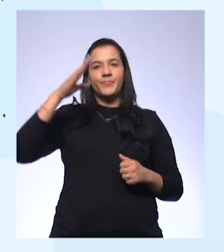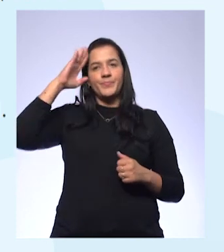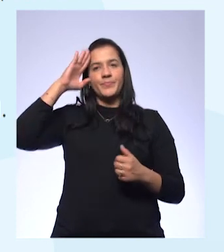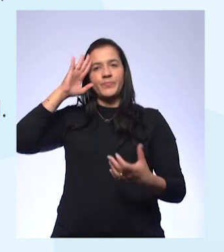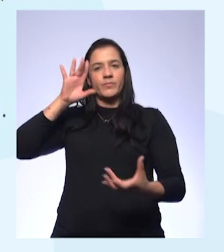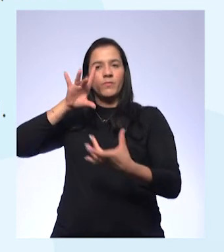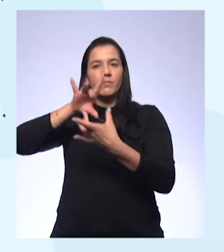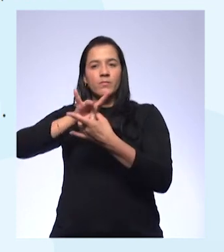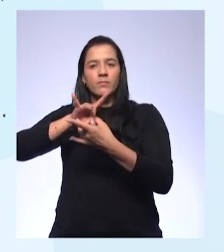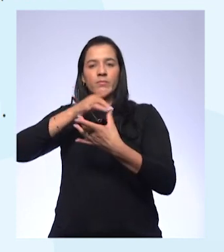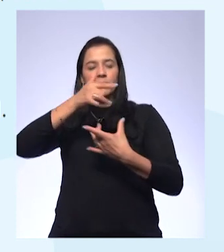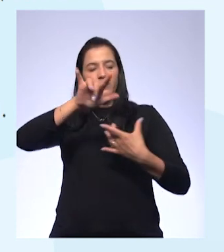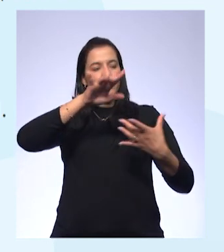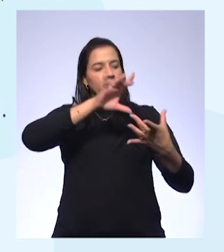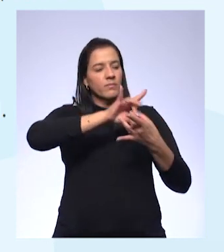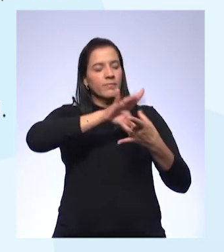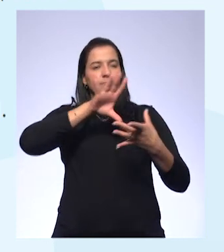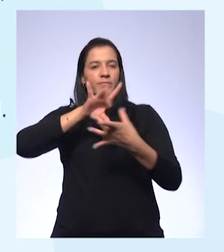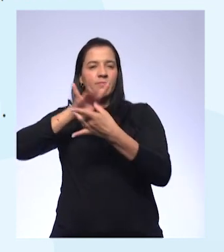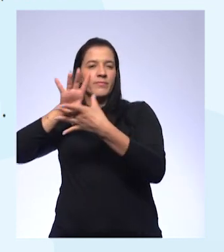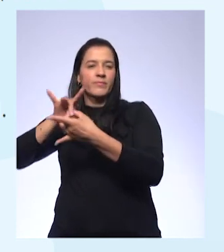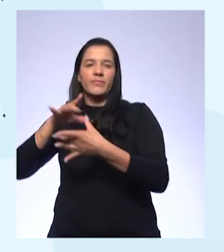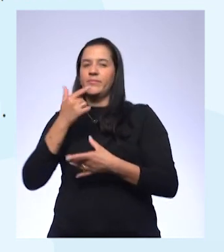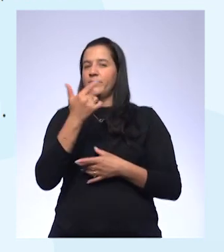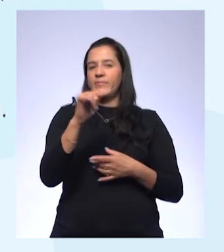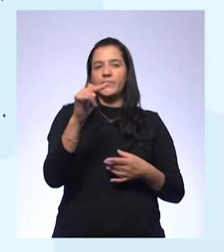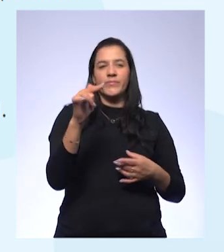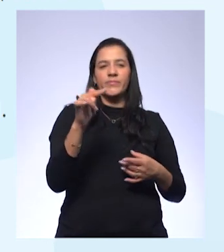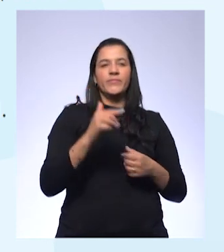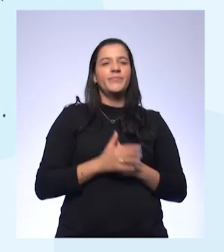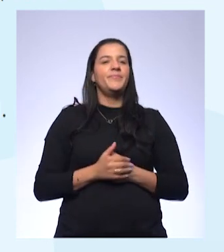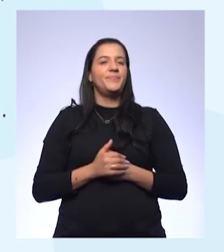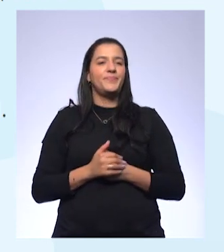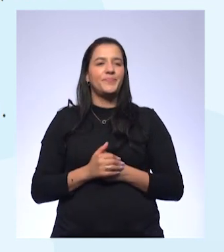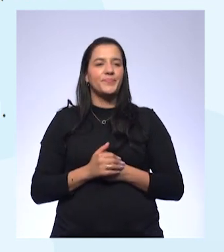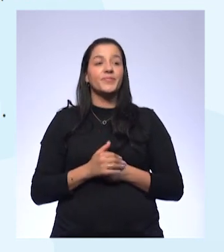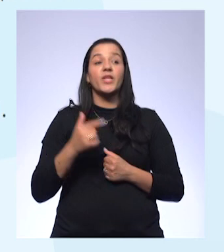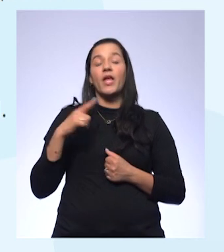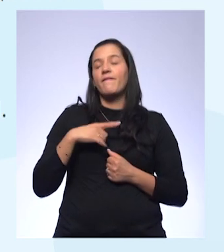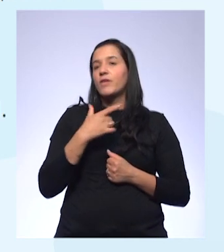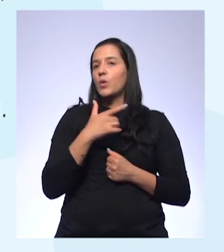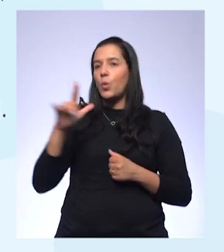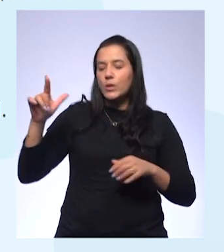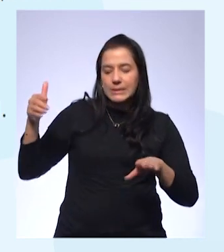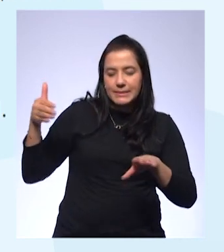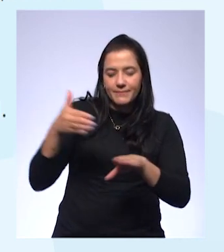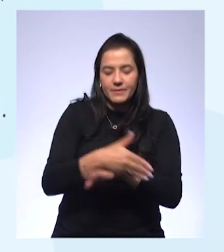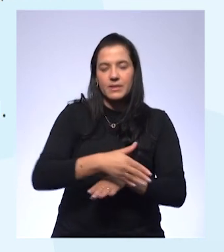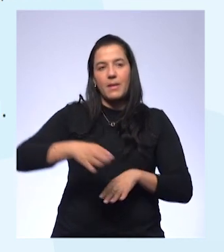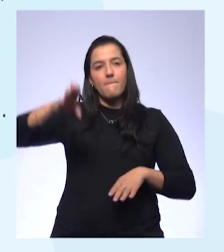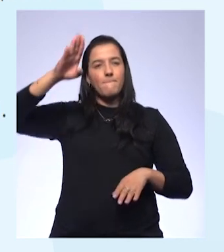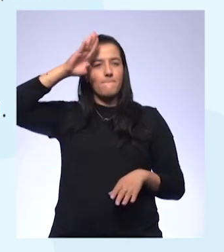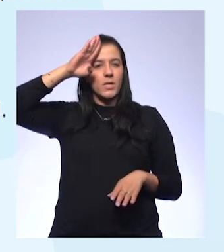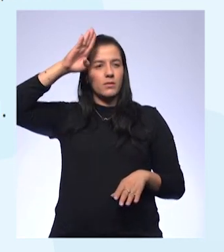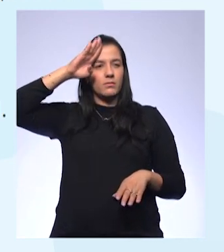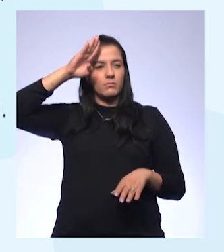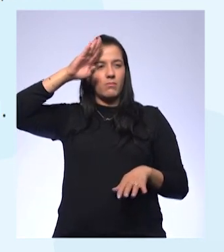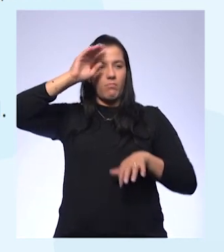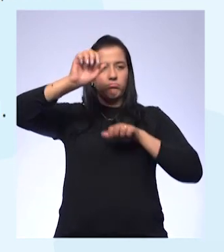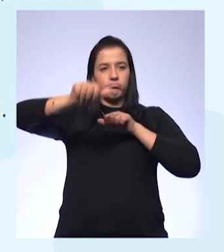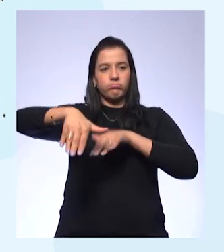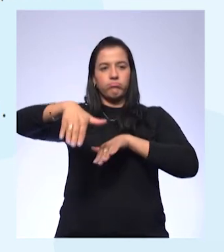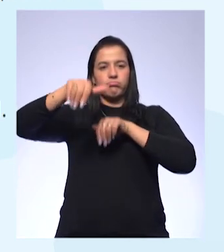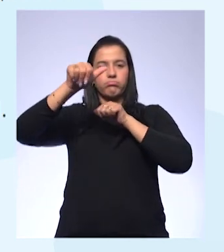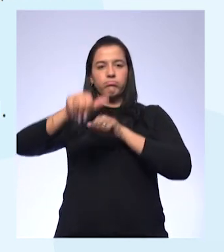alternativa B, né? Então, isso também não tem sentido. Interferência militar de potências mundiais, talvez